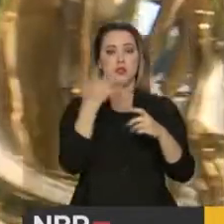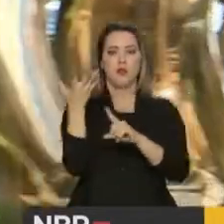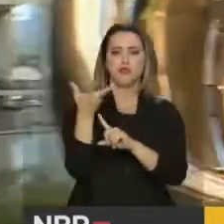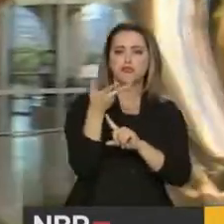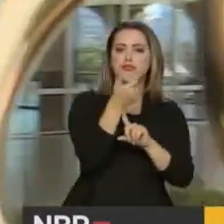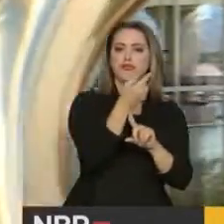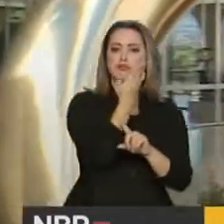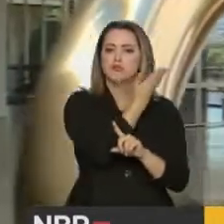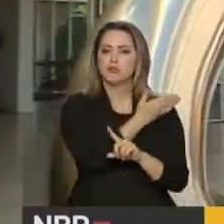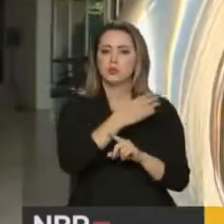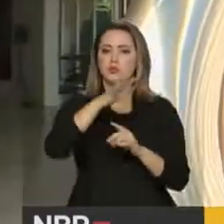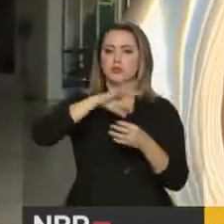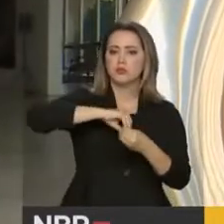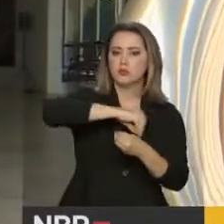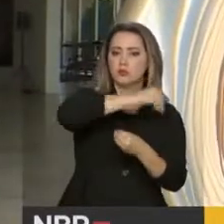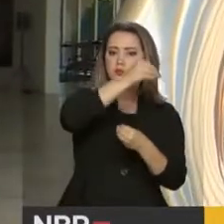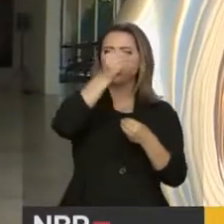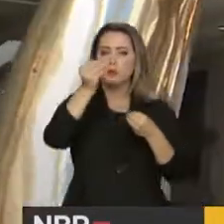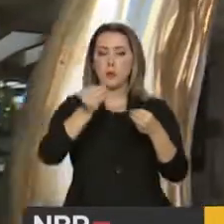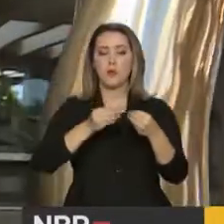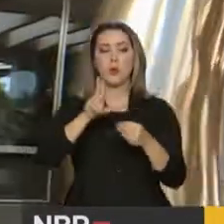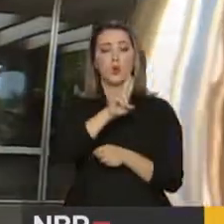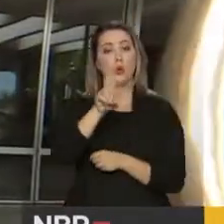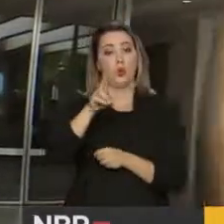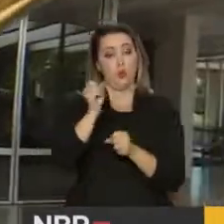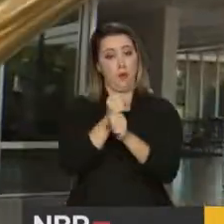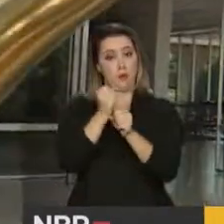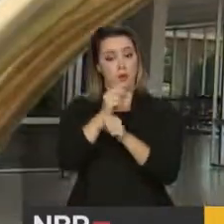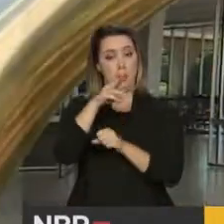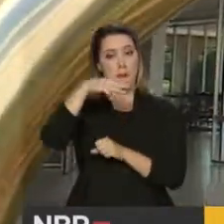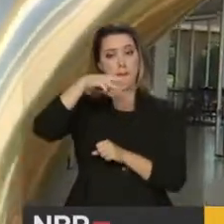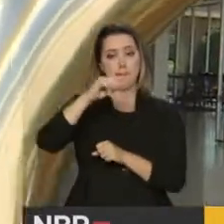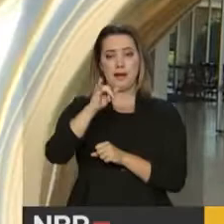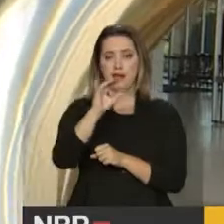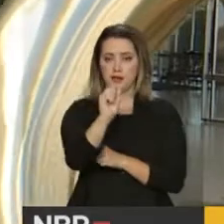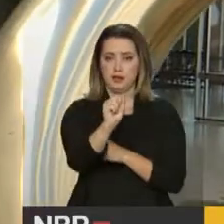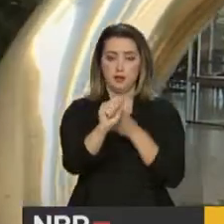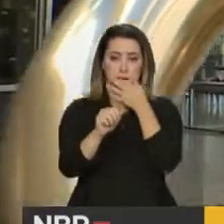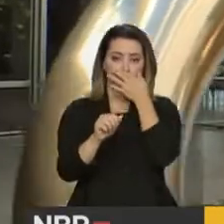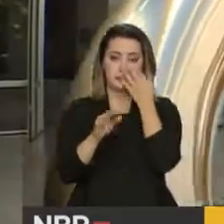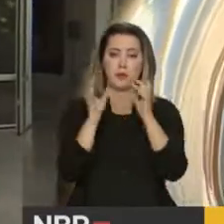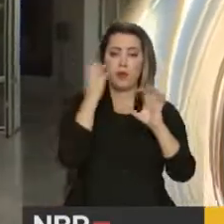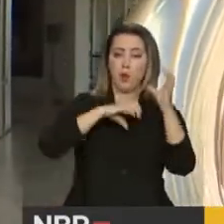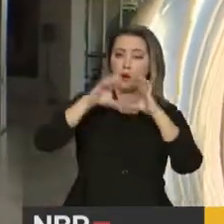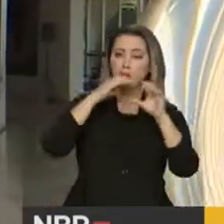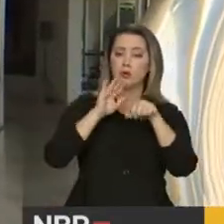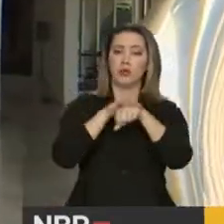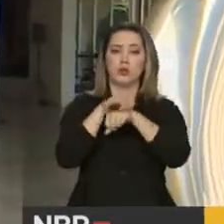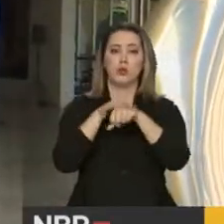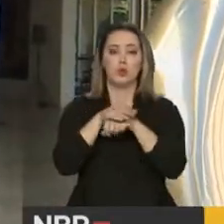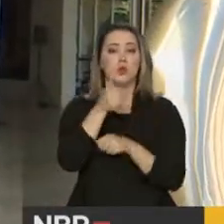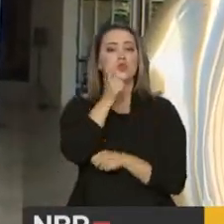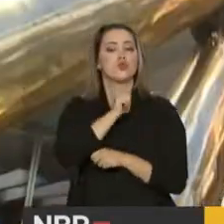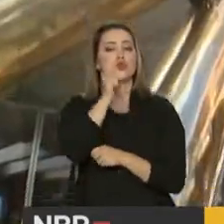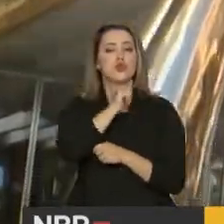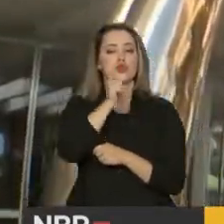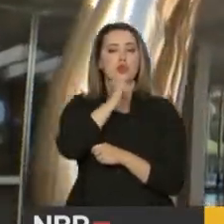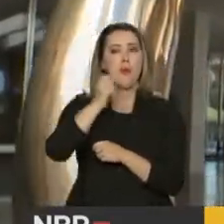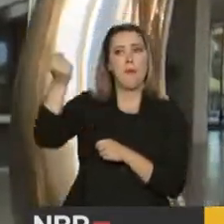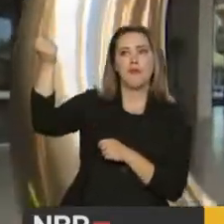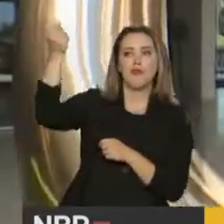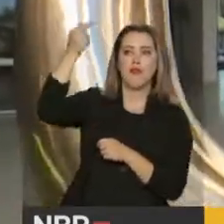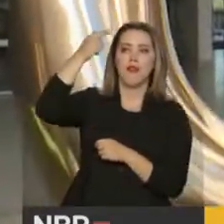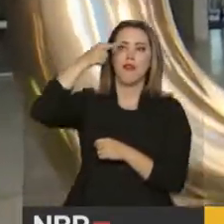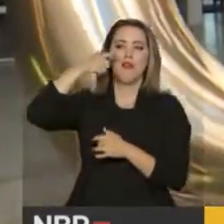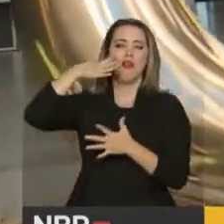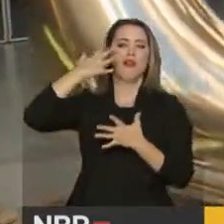temos uma grande escultura de Maria Martins chamada O Canto da Noite, que é uma mulher dourada que quando recebe os raios de sol,